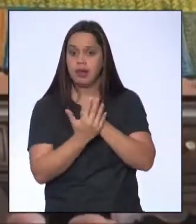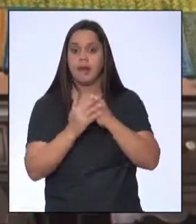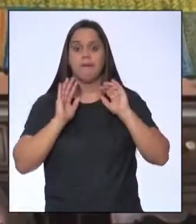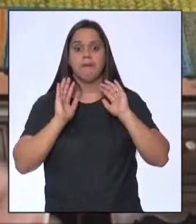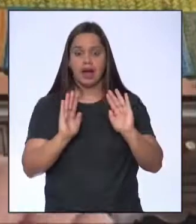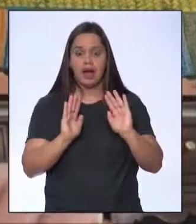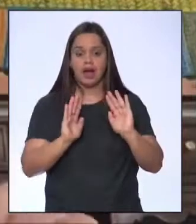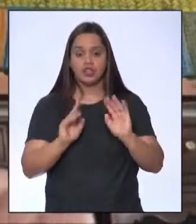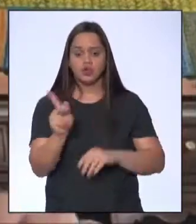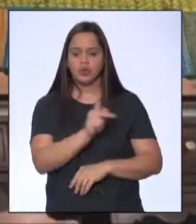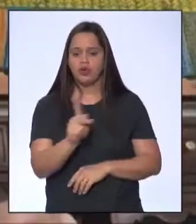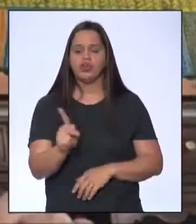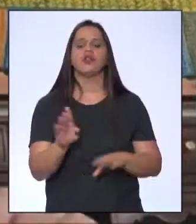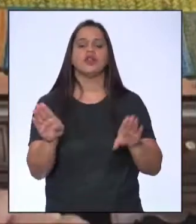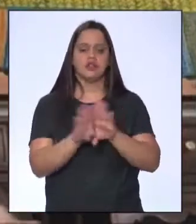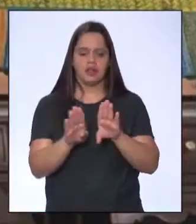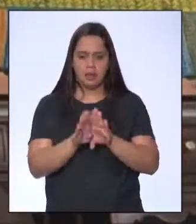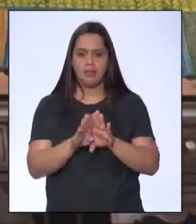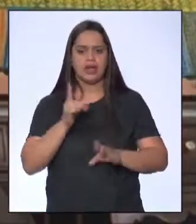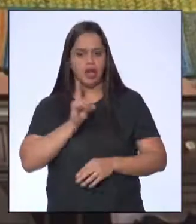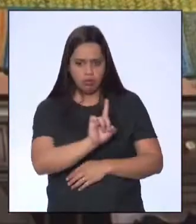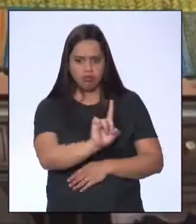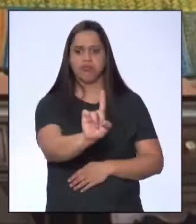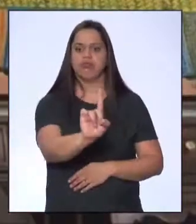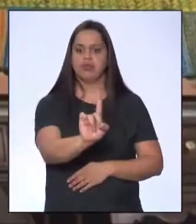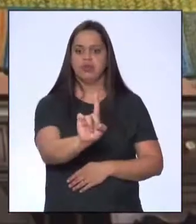estão também na linha de frente